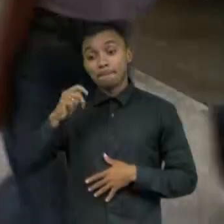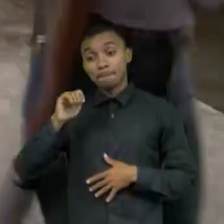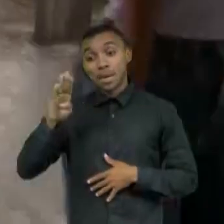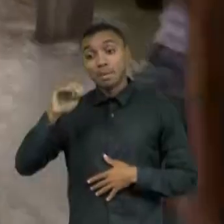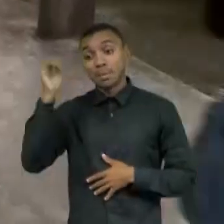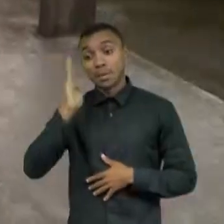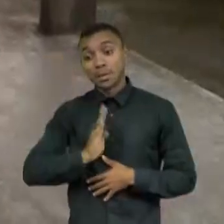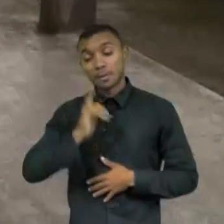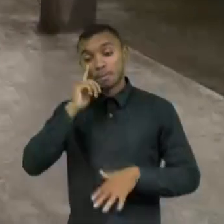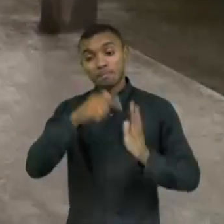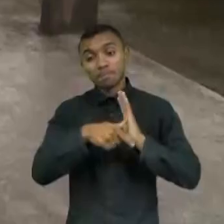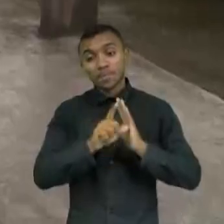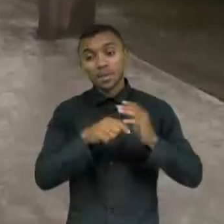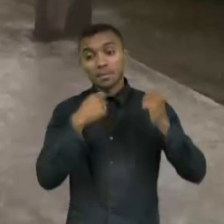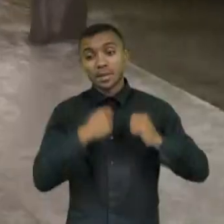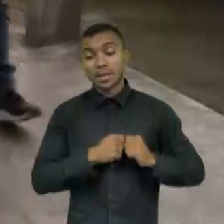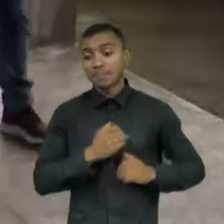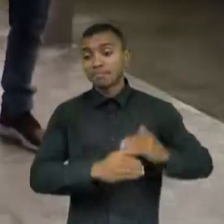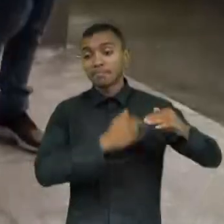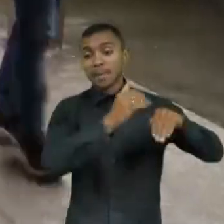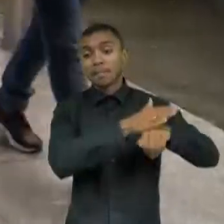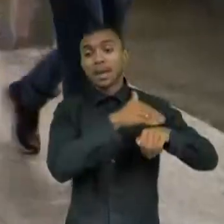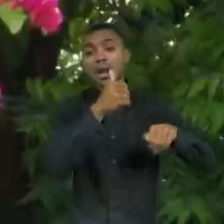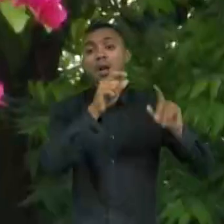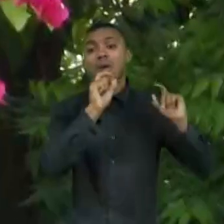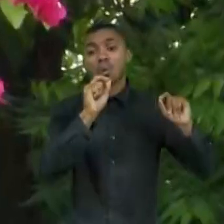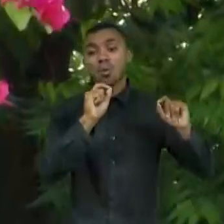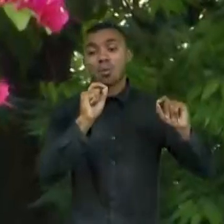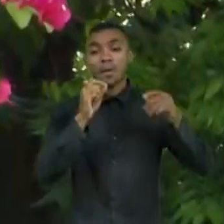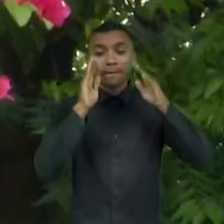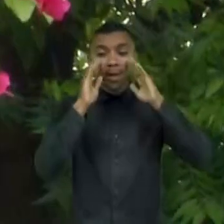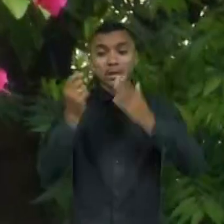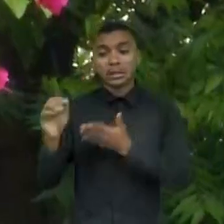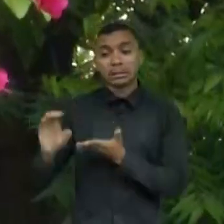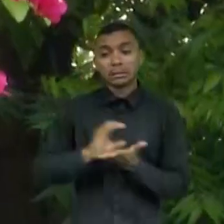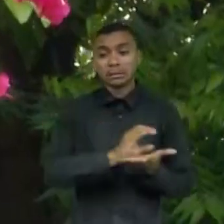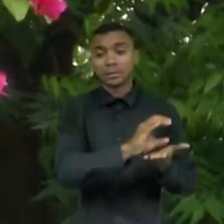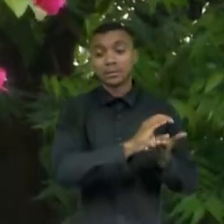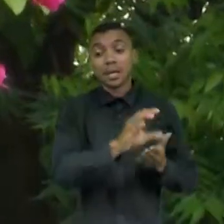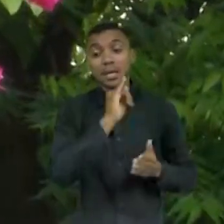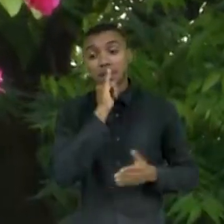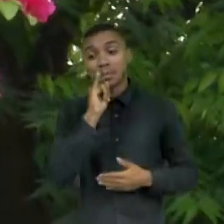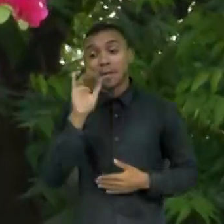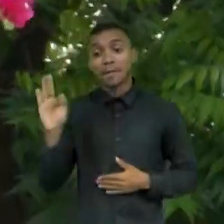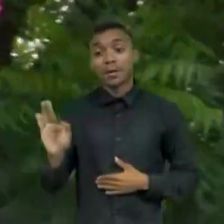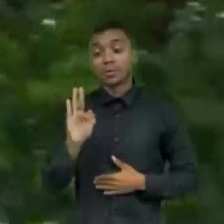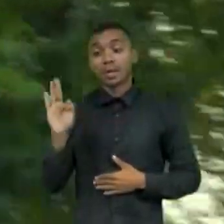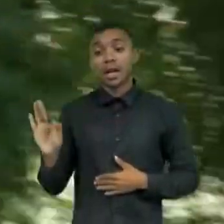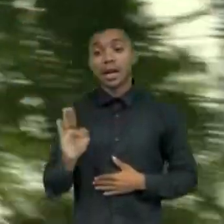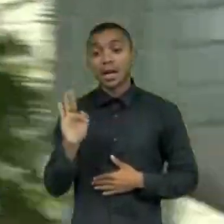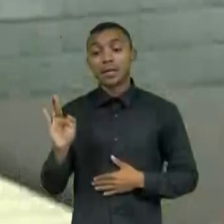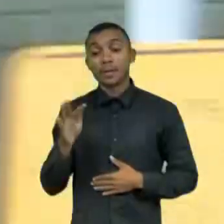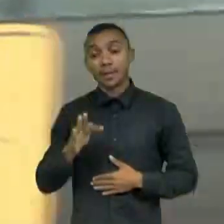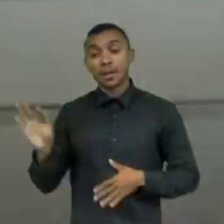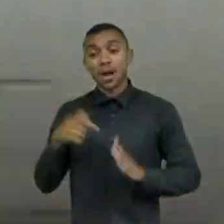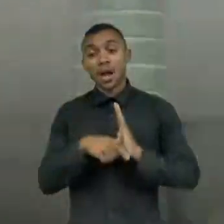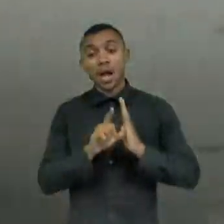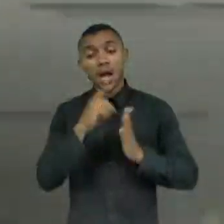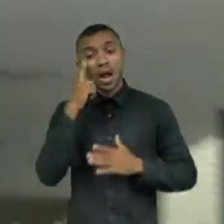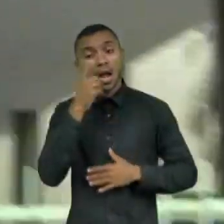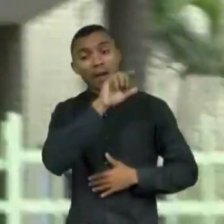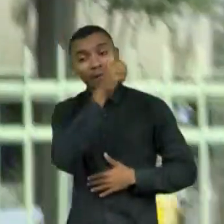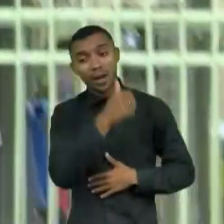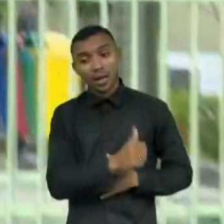que é preciso aperfeiçoar o seu direcionamento. As despesas com universidades federais precisam ser revistas, diz o